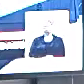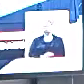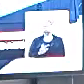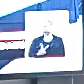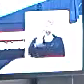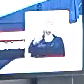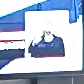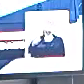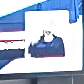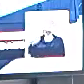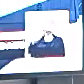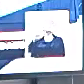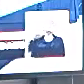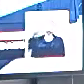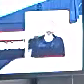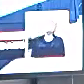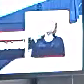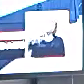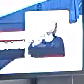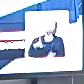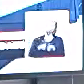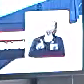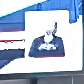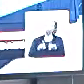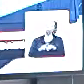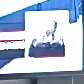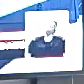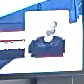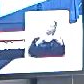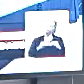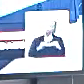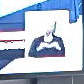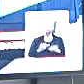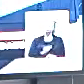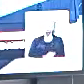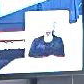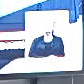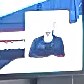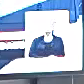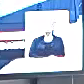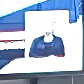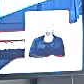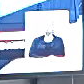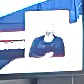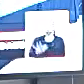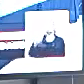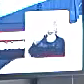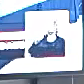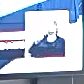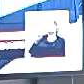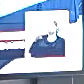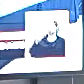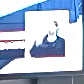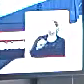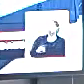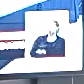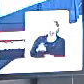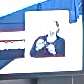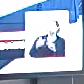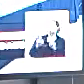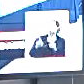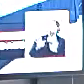considerações finais Ô Franco eh está acatado seu requerimento já vou apresentar na